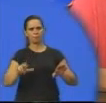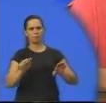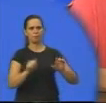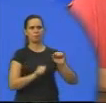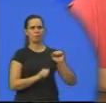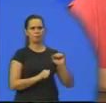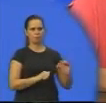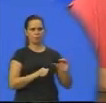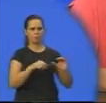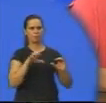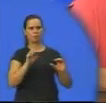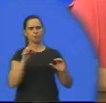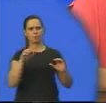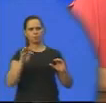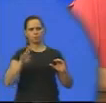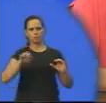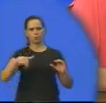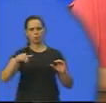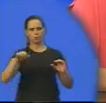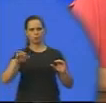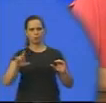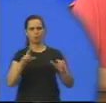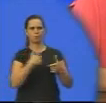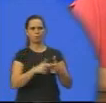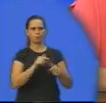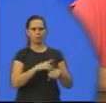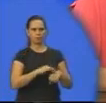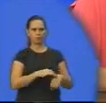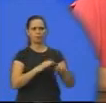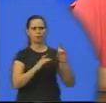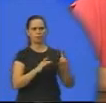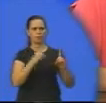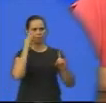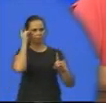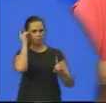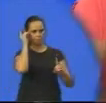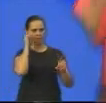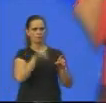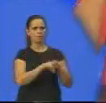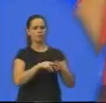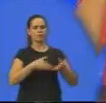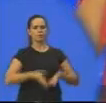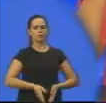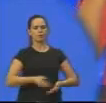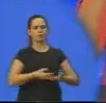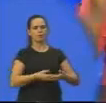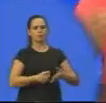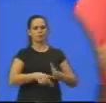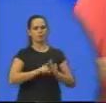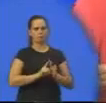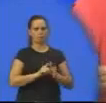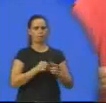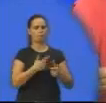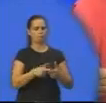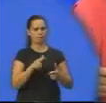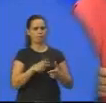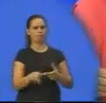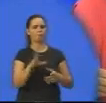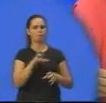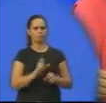Turner. D. Síndrome de Down. E. Síndrome pré-natal. Então, alguns instantes